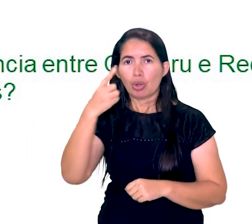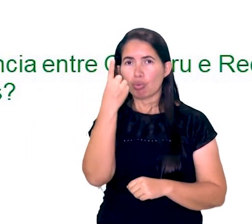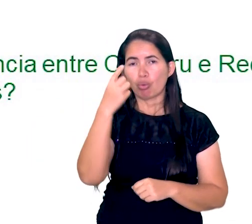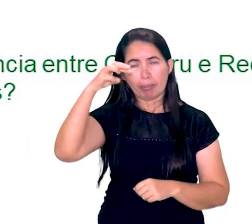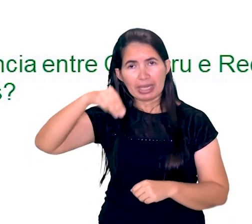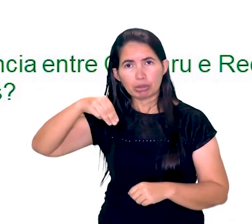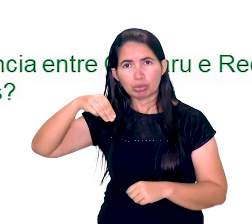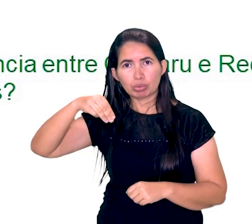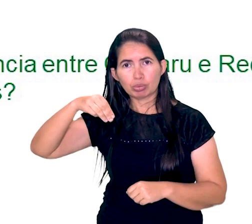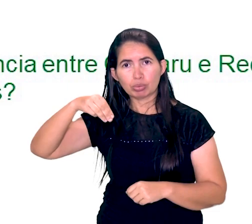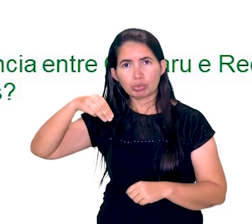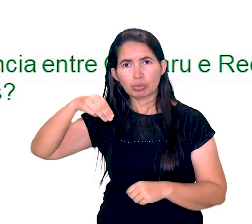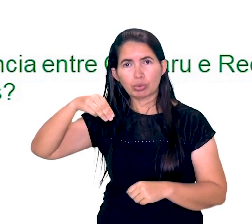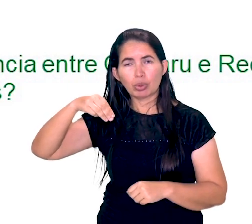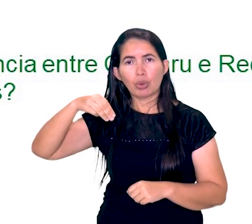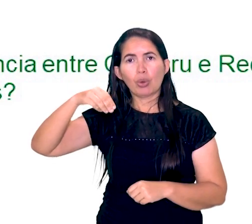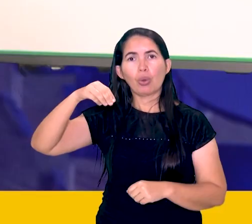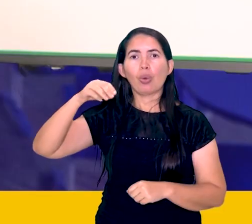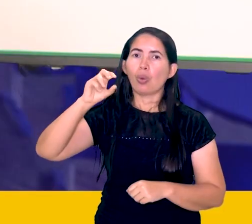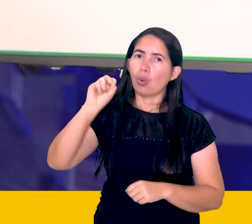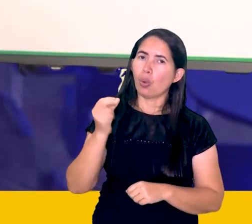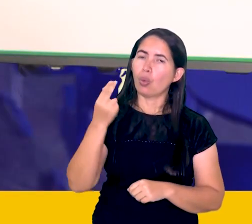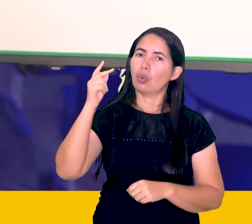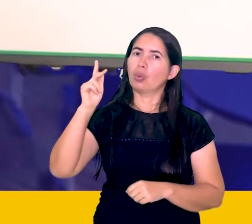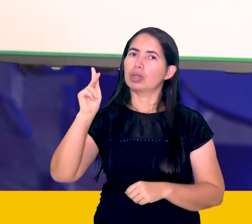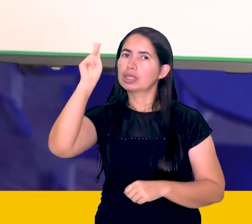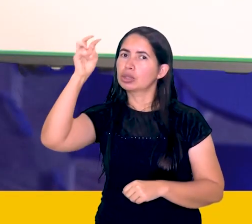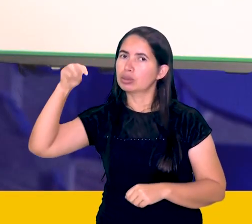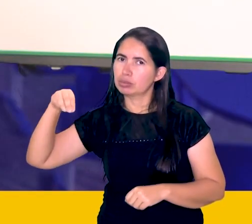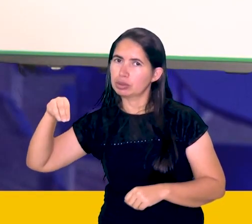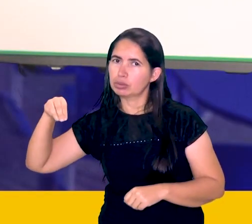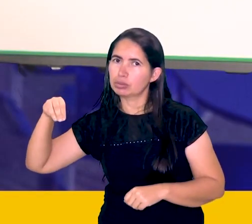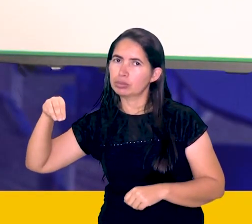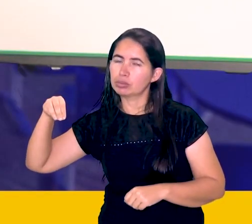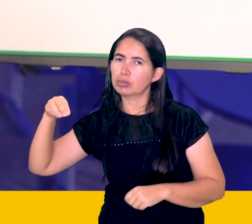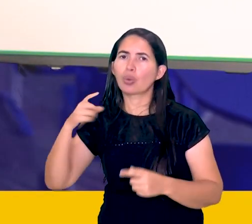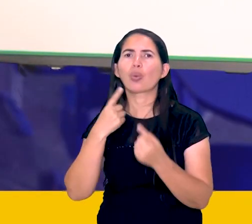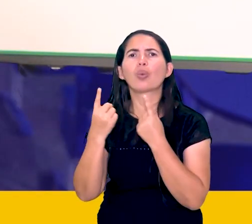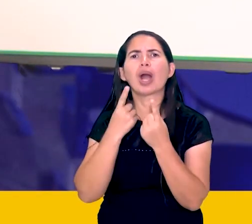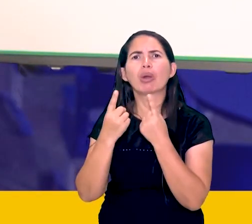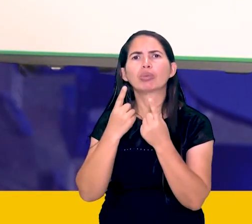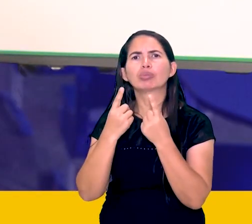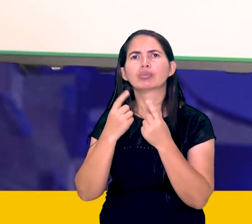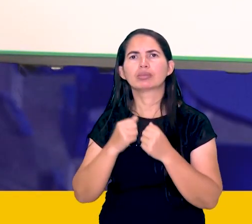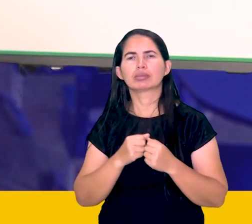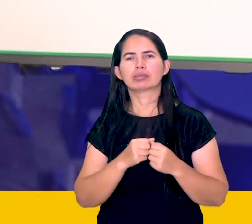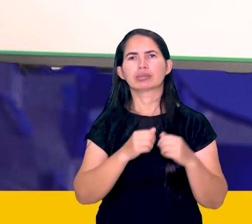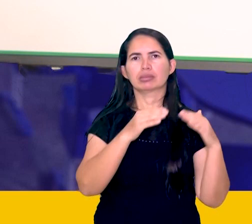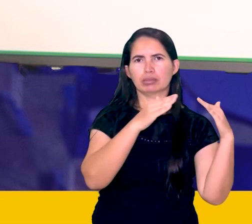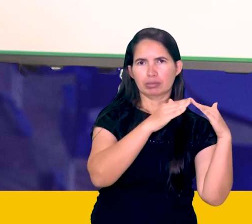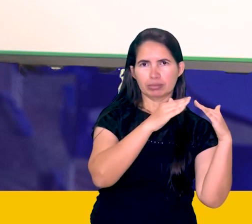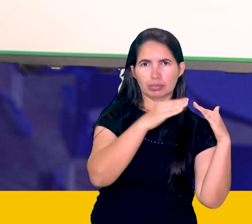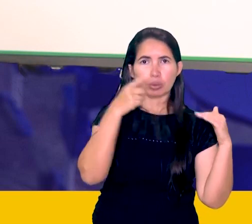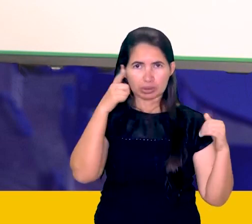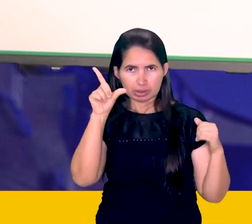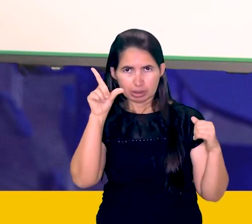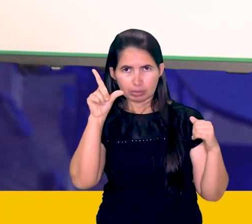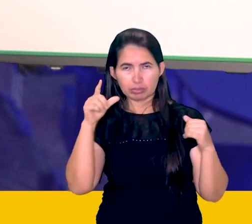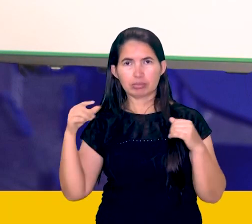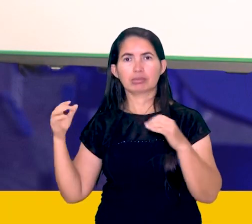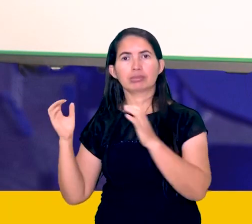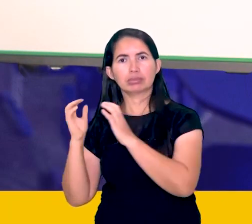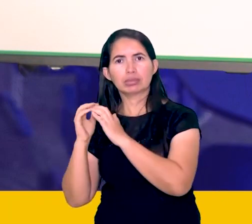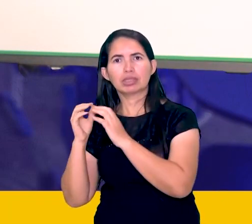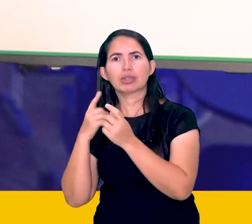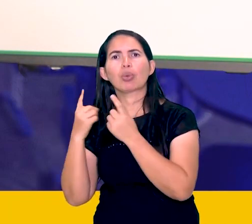o metro ou o quilômetro. E aí? Conseguiu já?